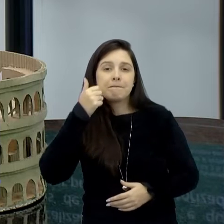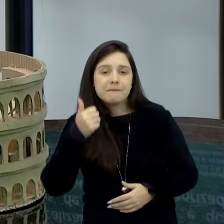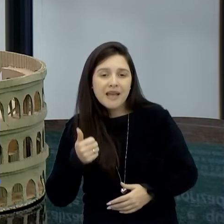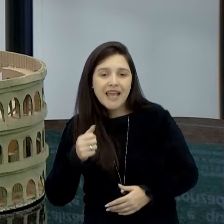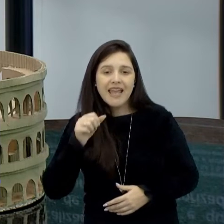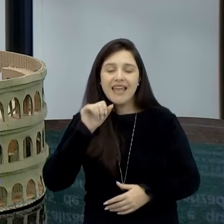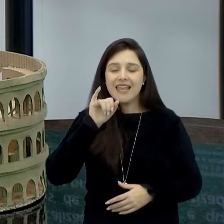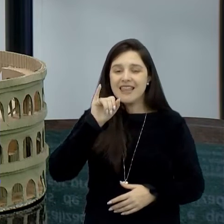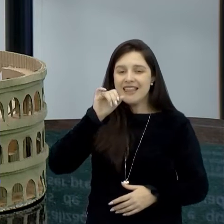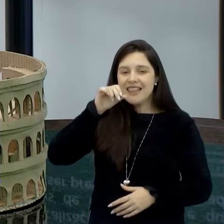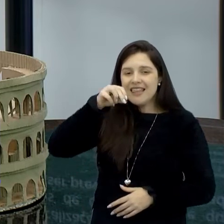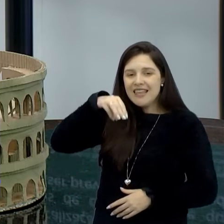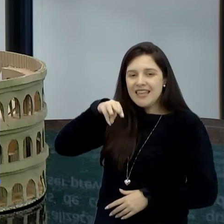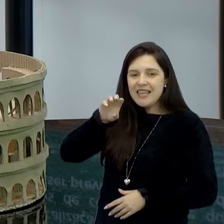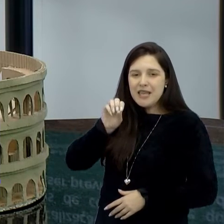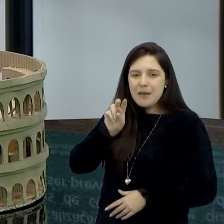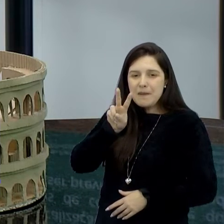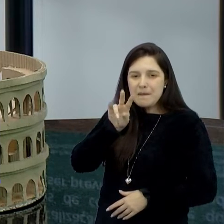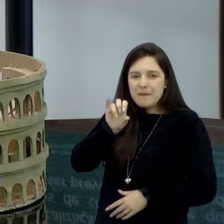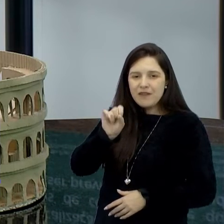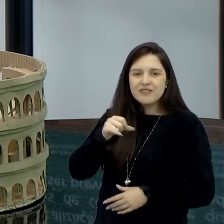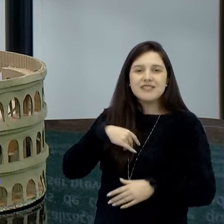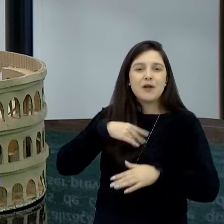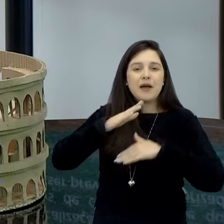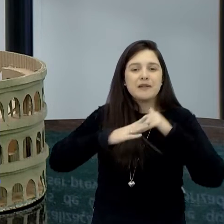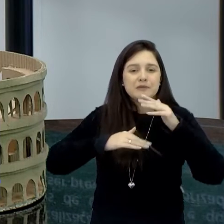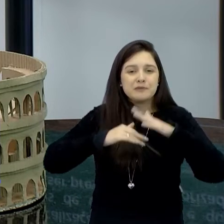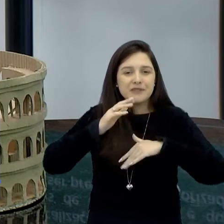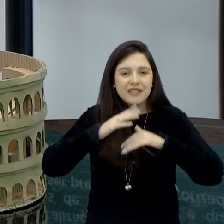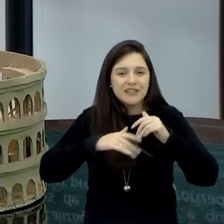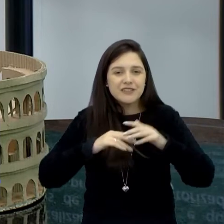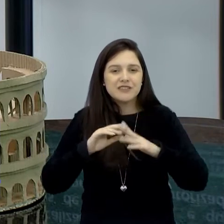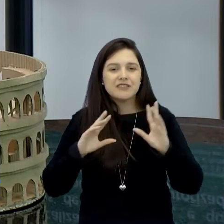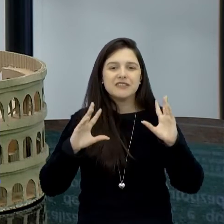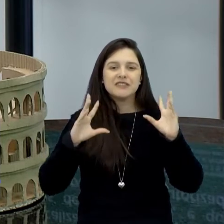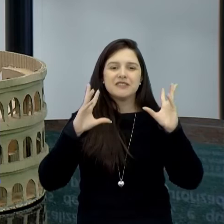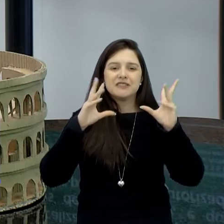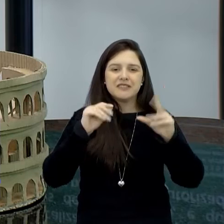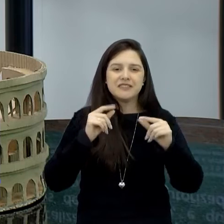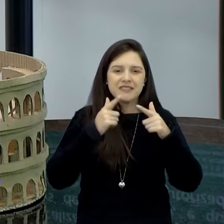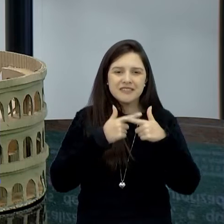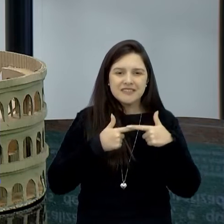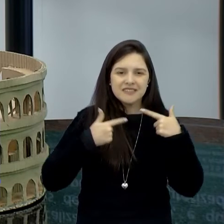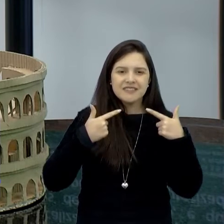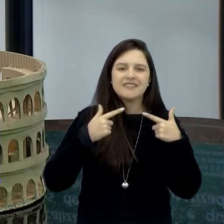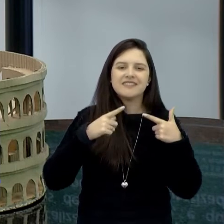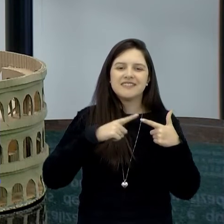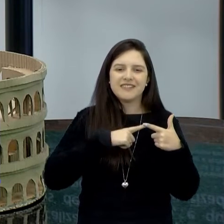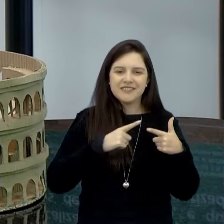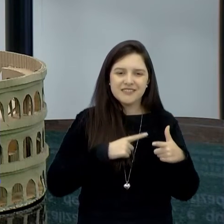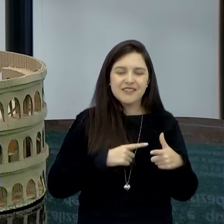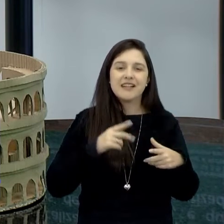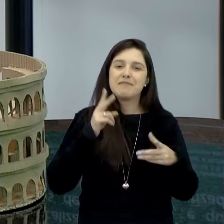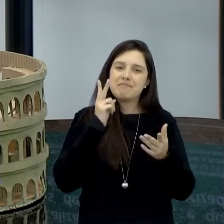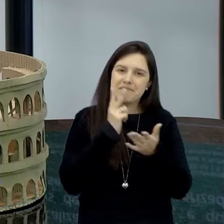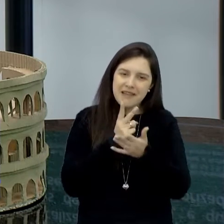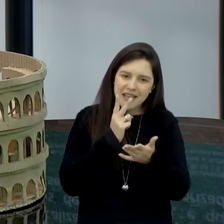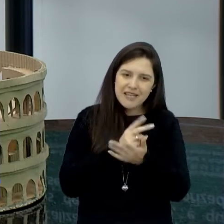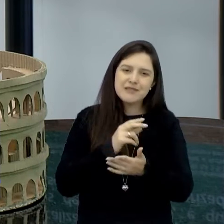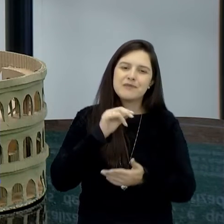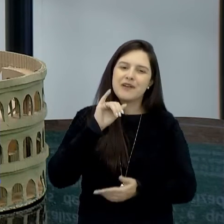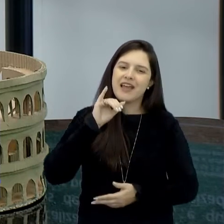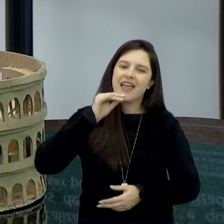se movimentam, são os prédios, as praças. Então, esses são os bens que não se movimentam, são os bens móveis. E o que é